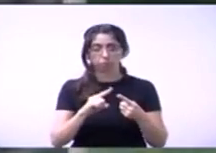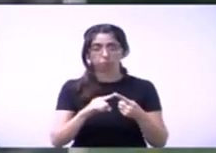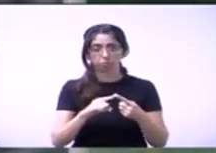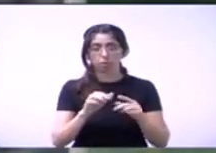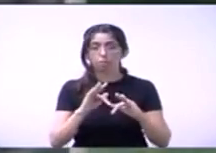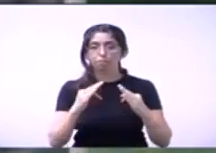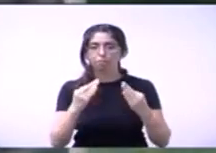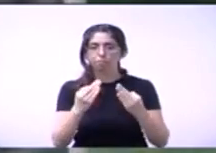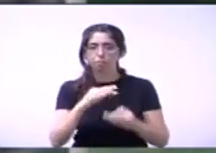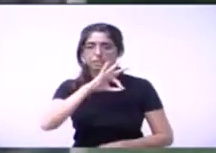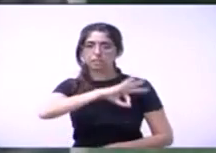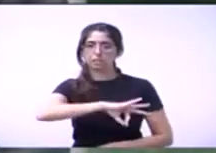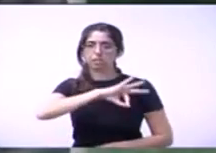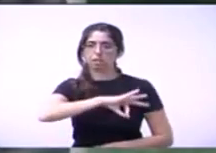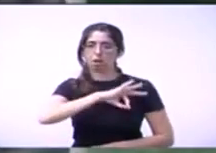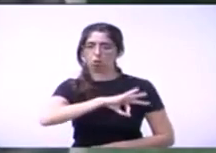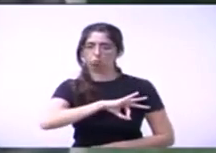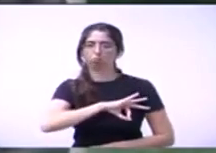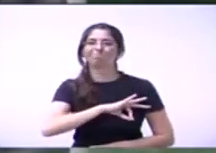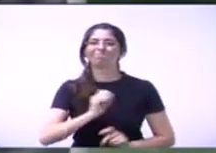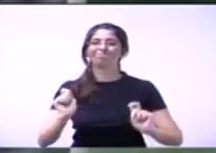as famílias, que serão